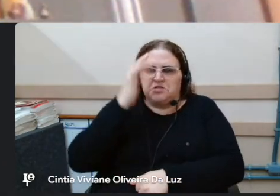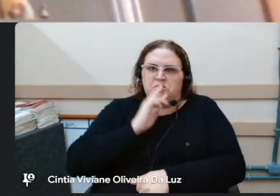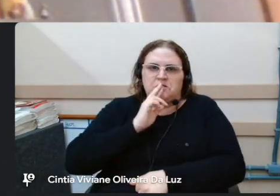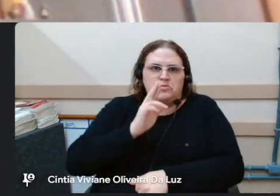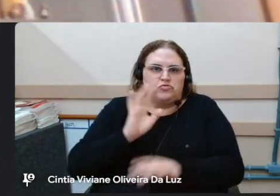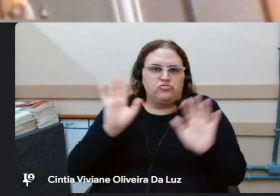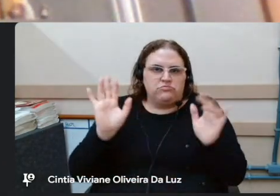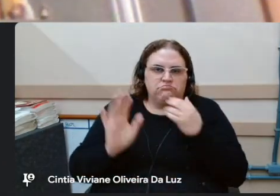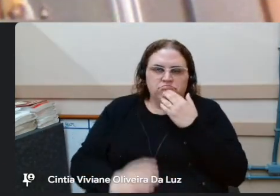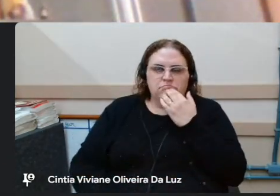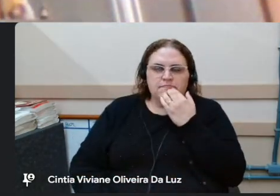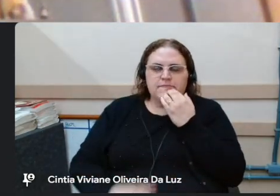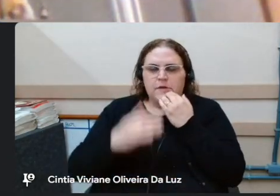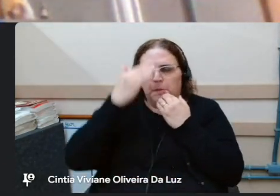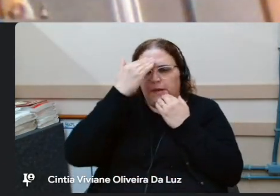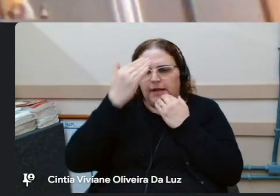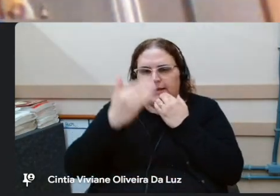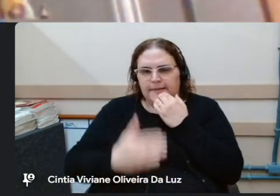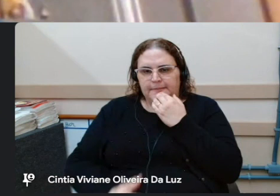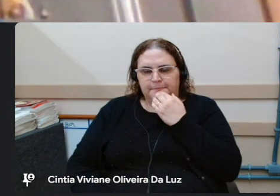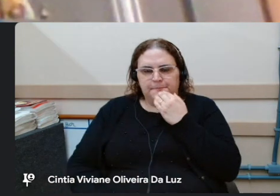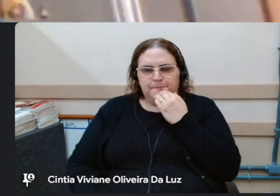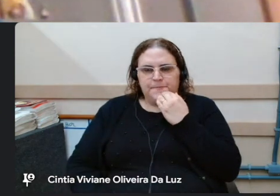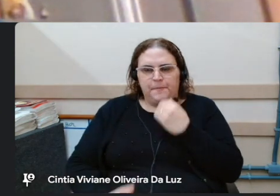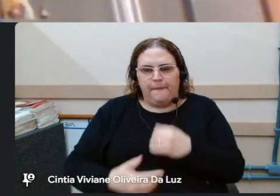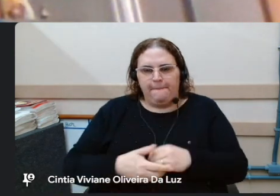espera né Não sei se respondi